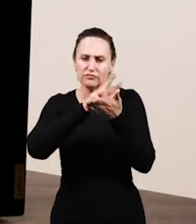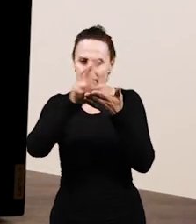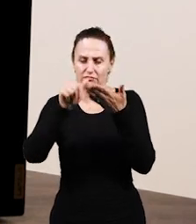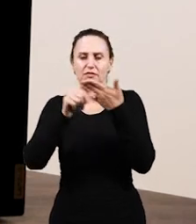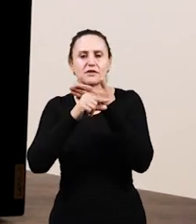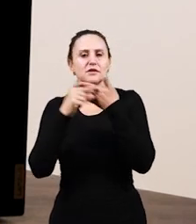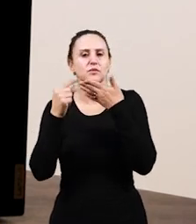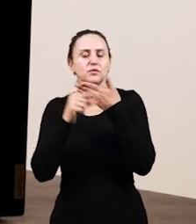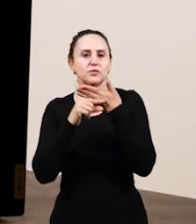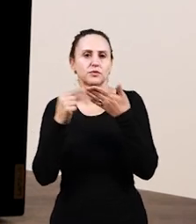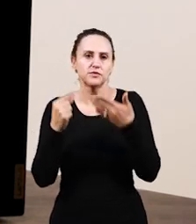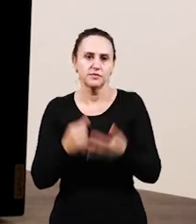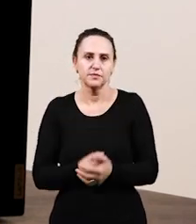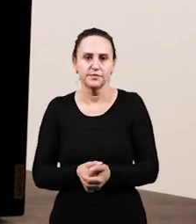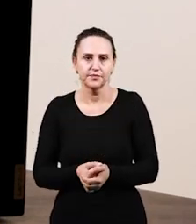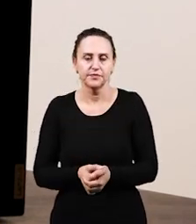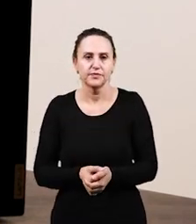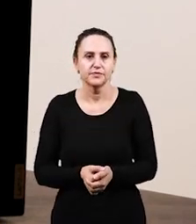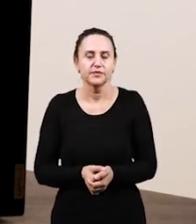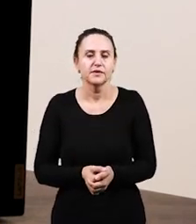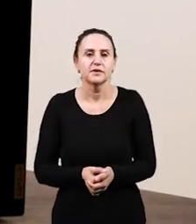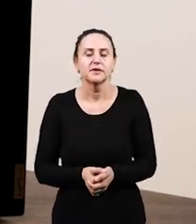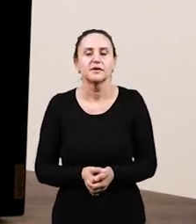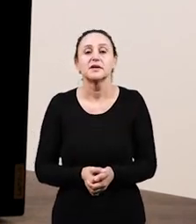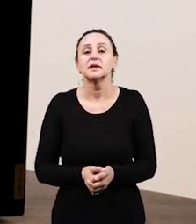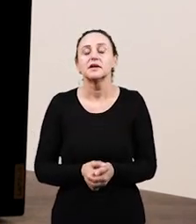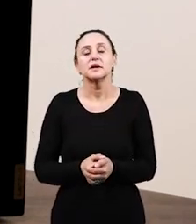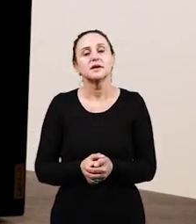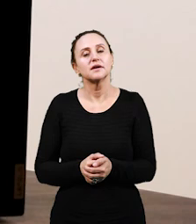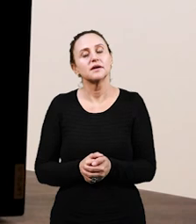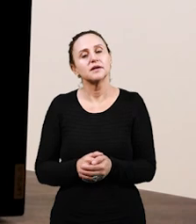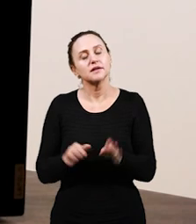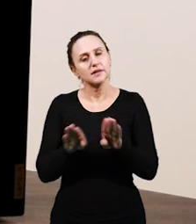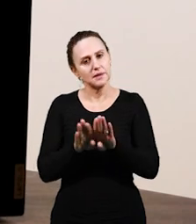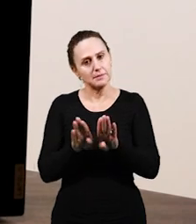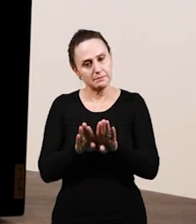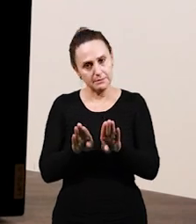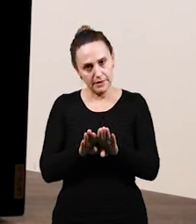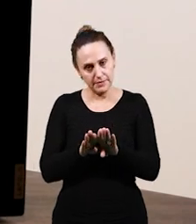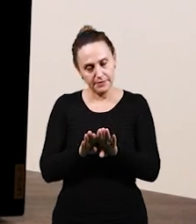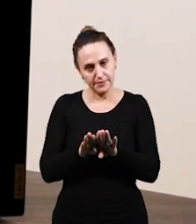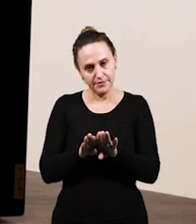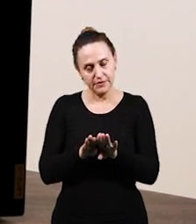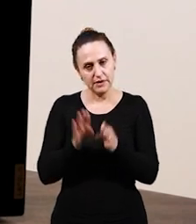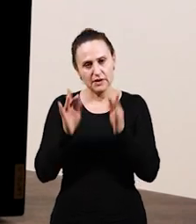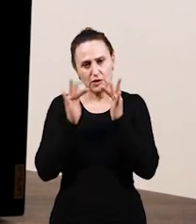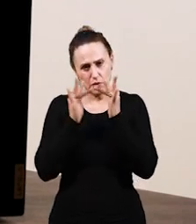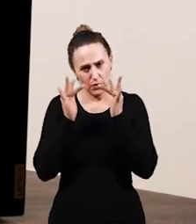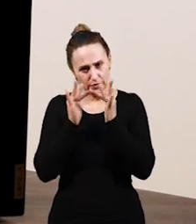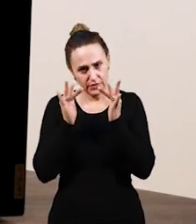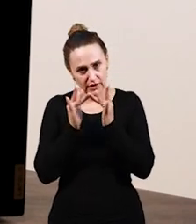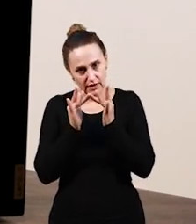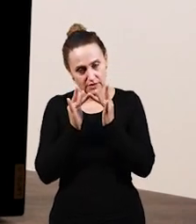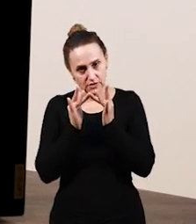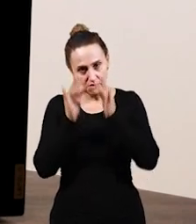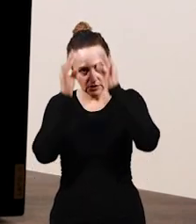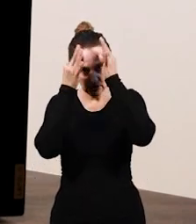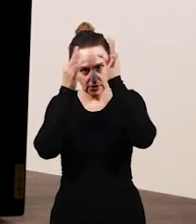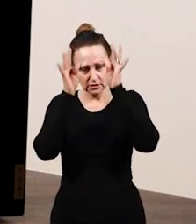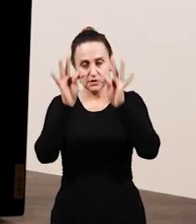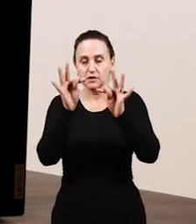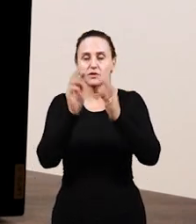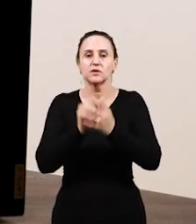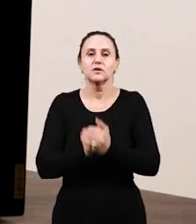um grande estudioso Russo da época Além disso também ele entra em contato com as teorias